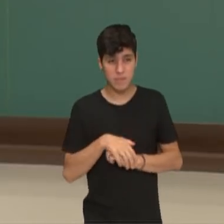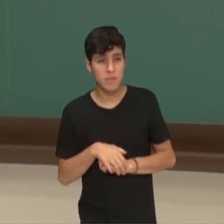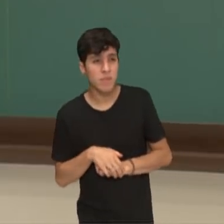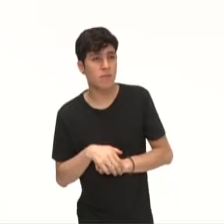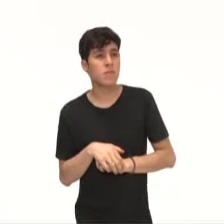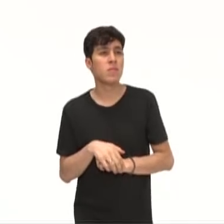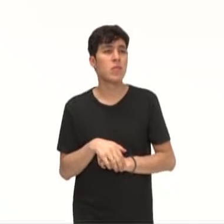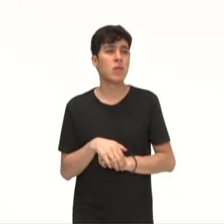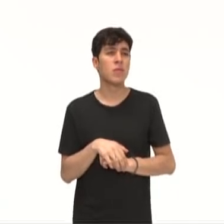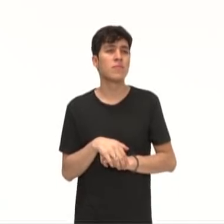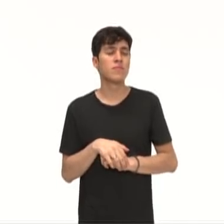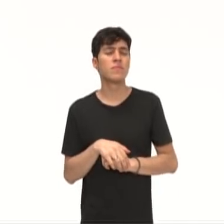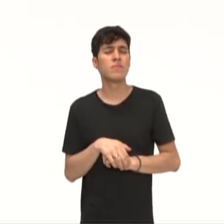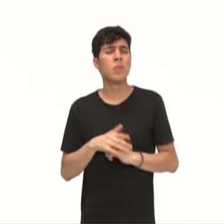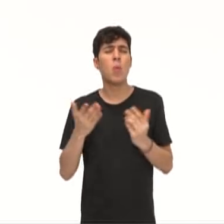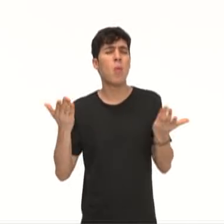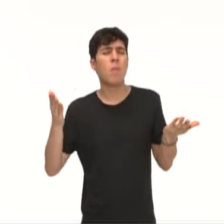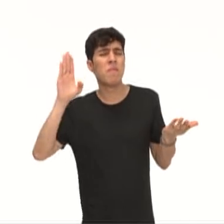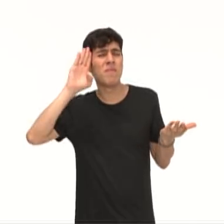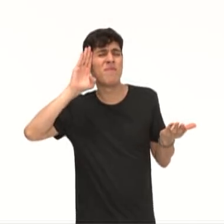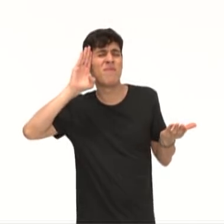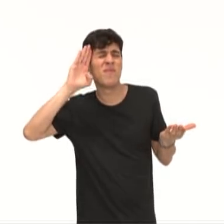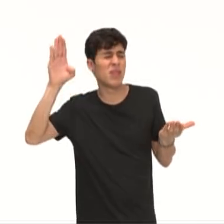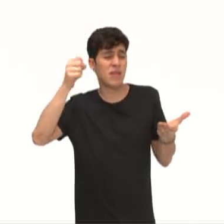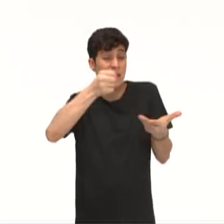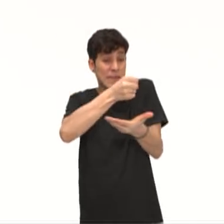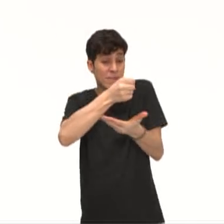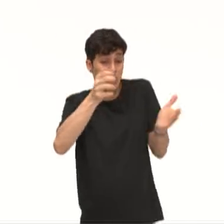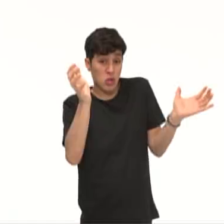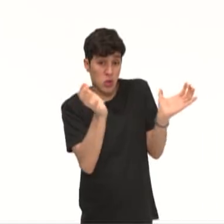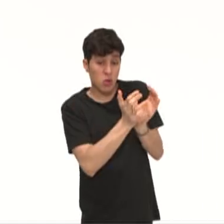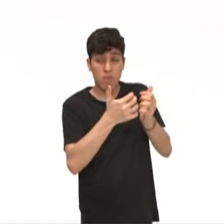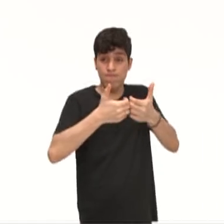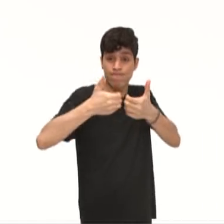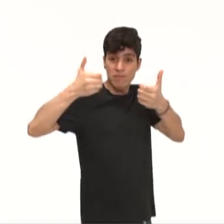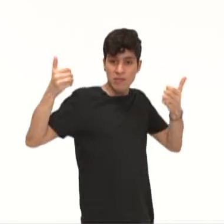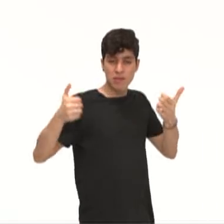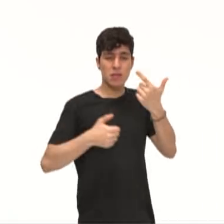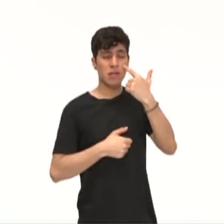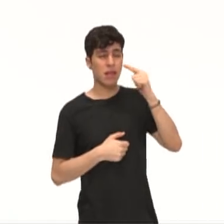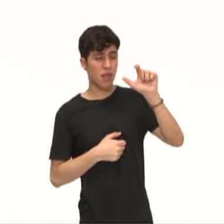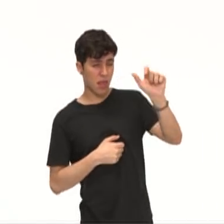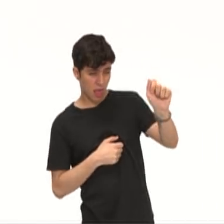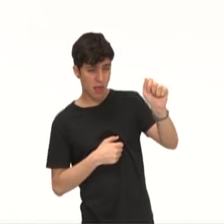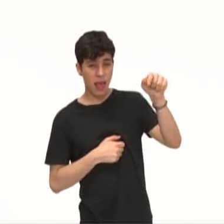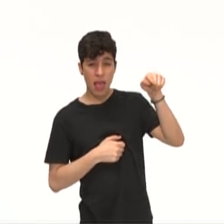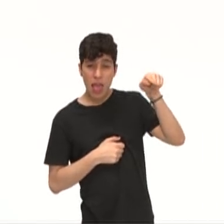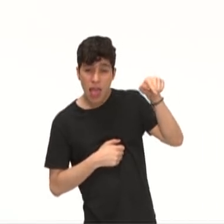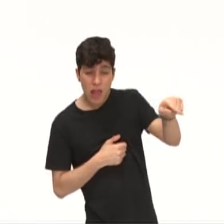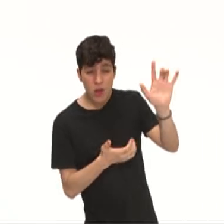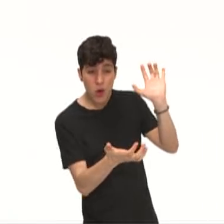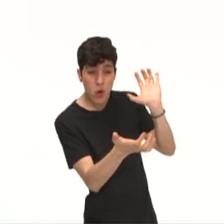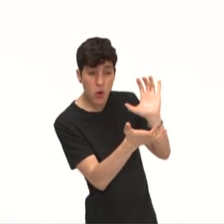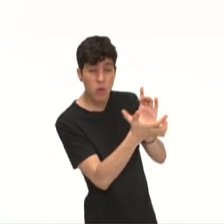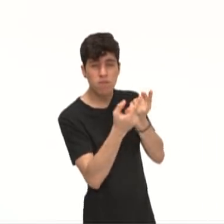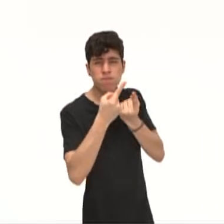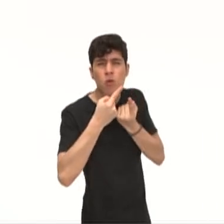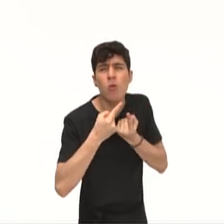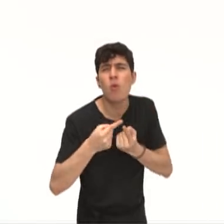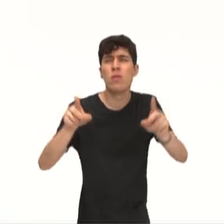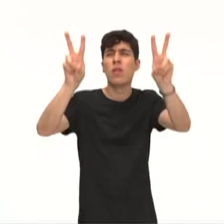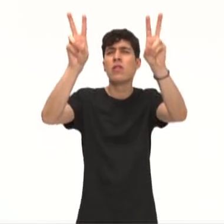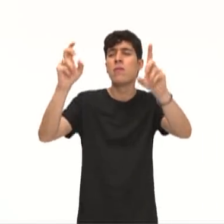são um dos principais pilares do Grupo Ruptura? Alternativa A, eram contra